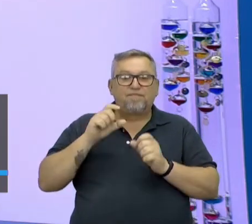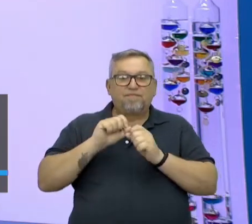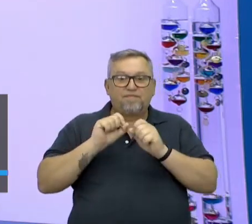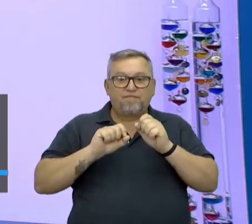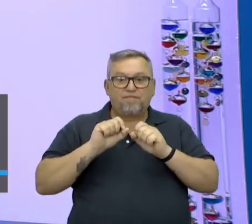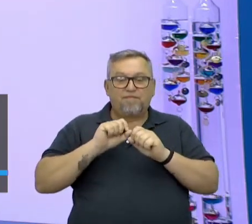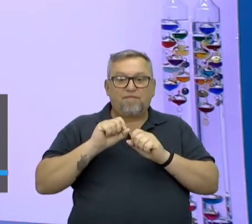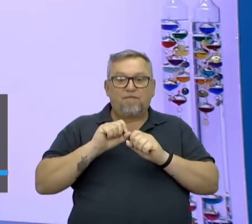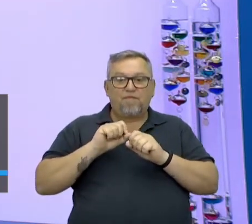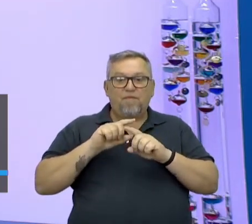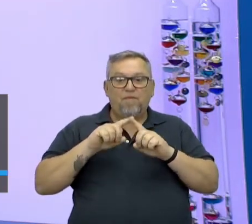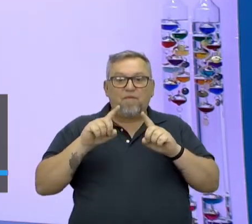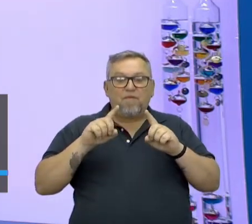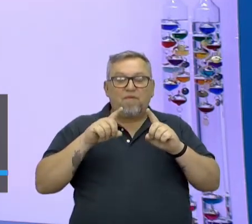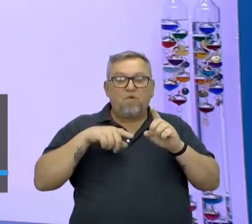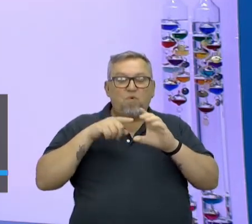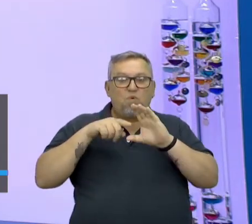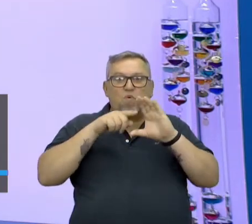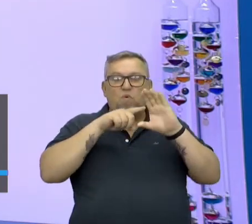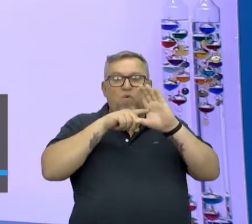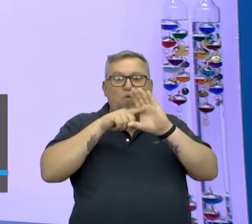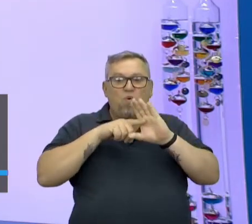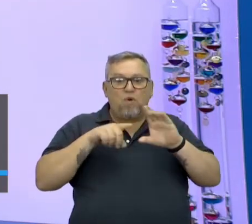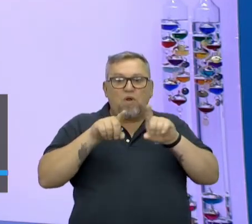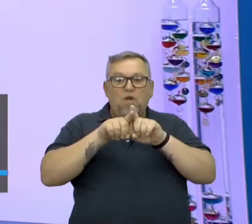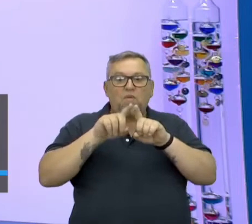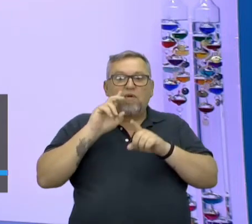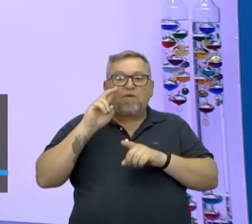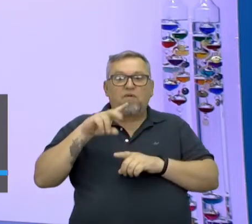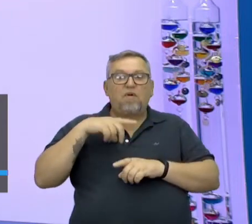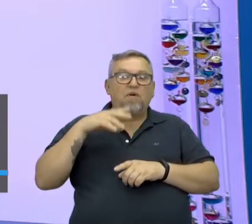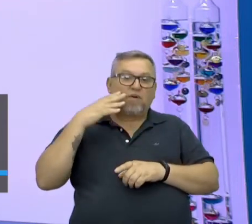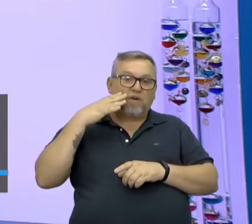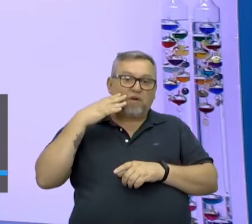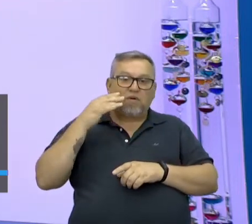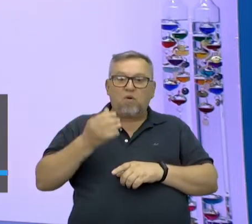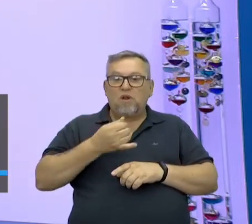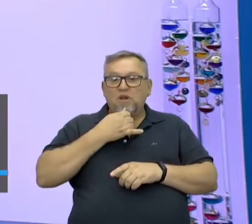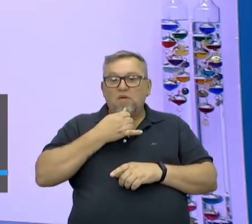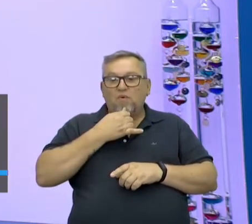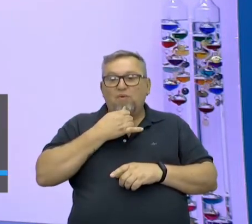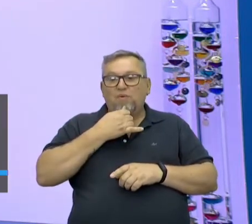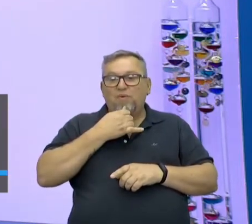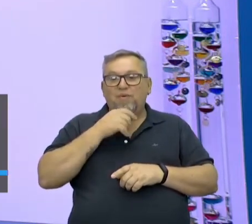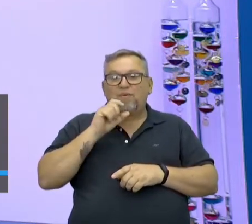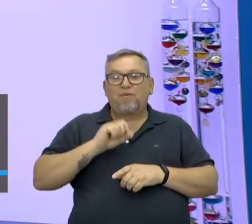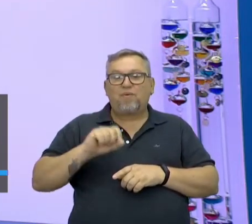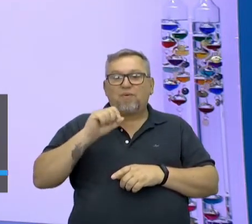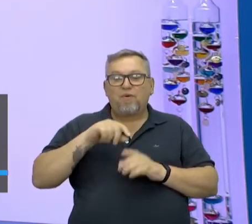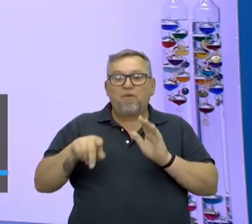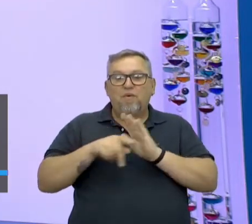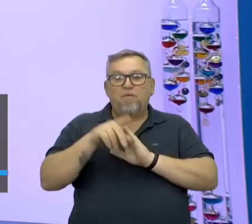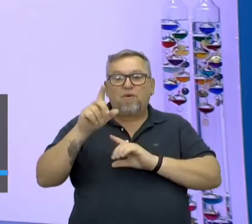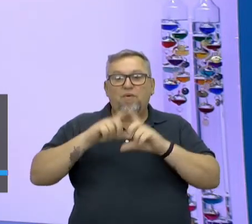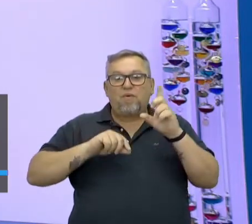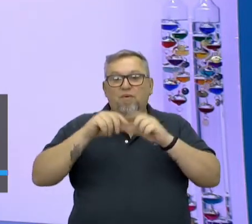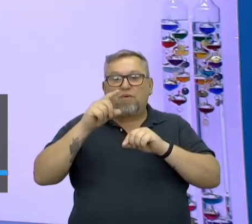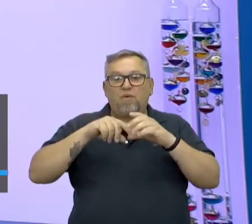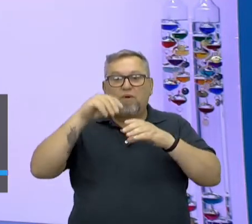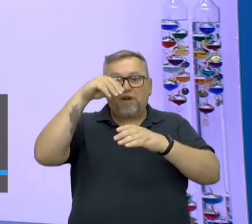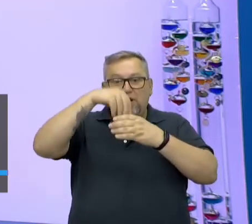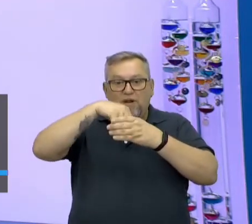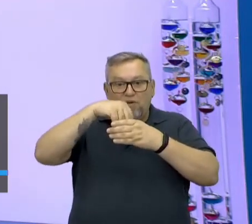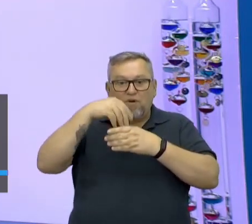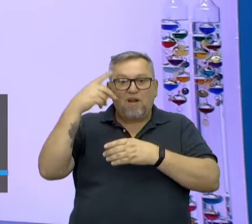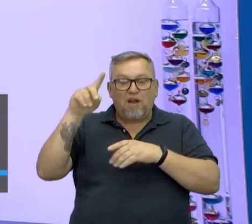espectroscopia dessa estrela, as bandas de energia, e eu sei, por exemplo, do que é feita a estrela, qual é a composição química